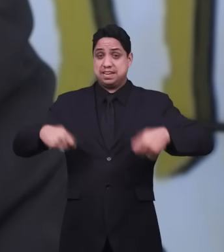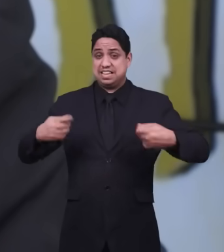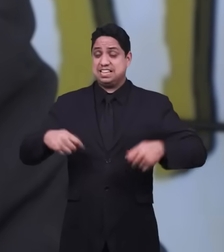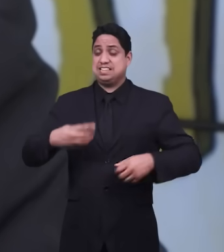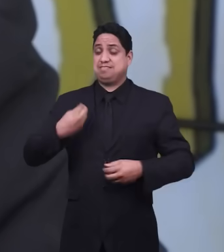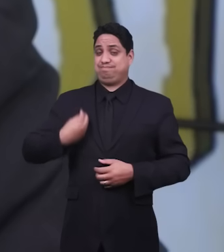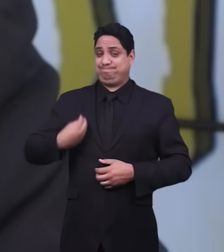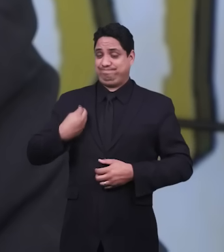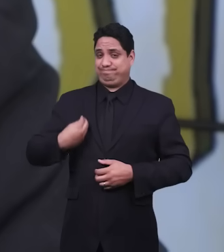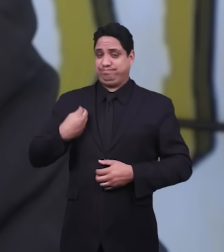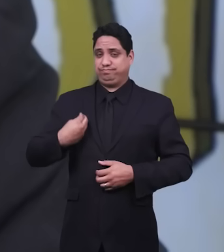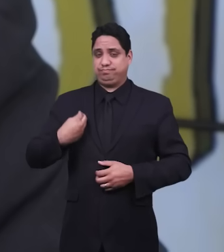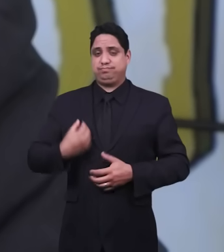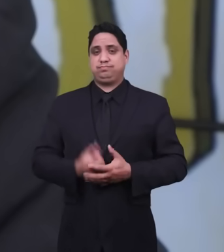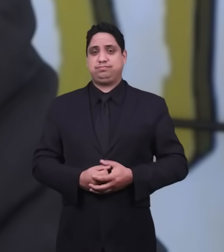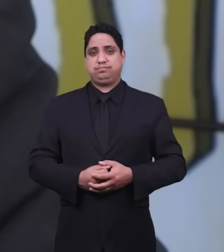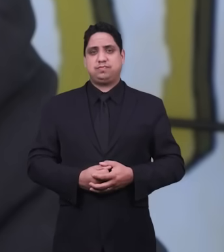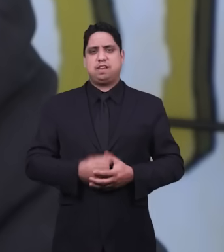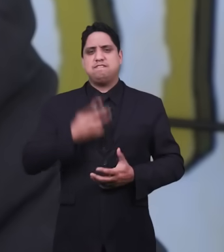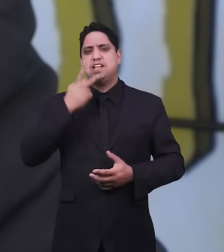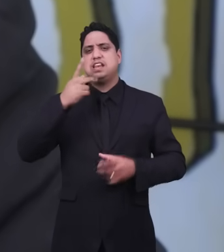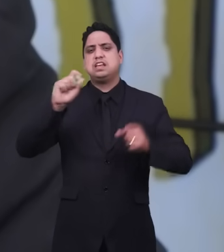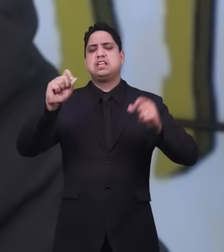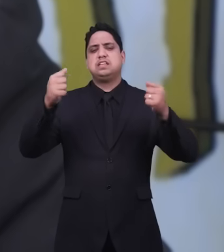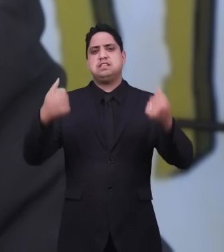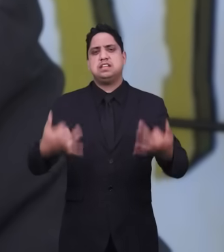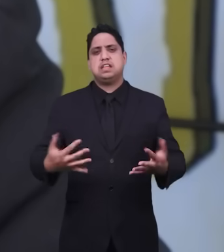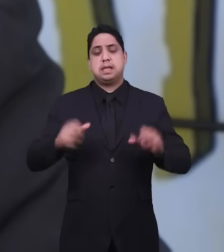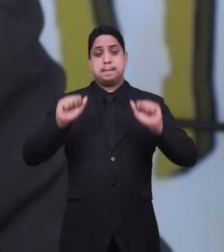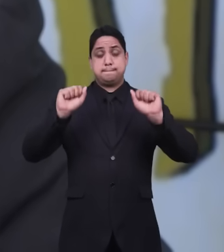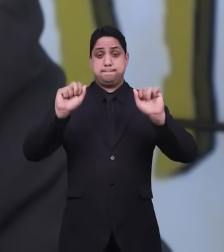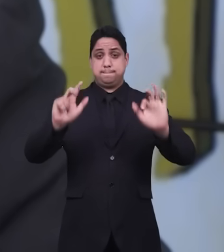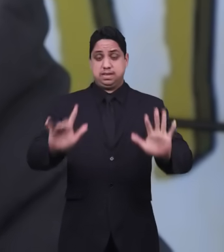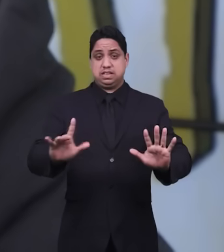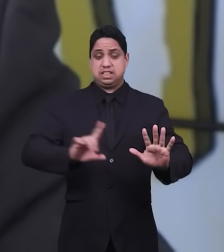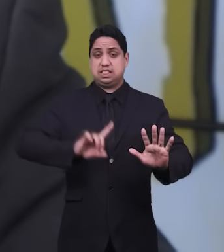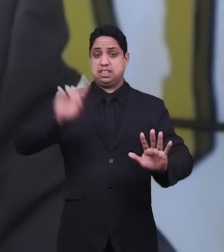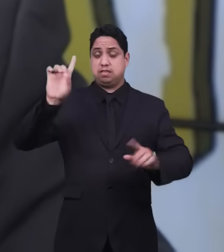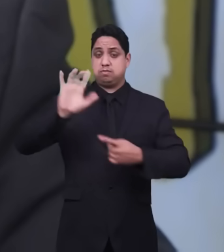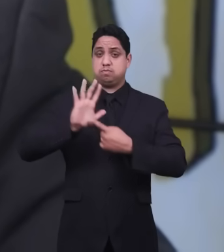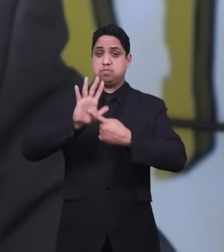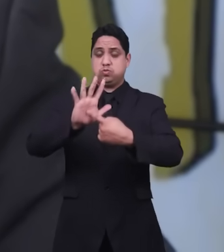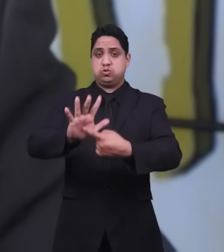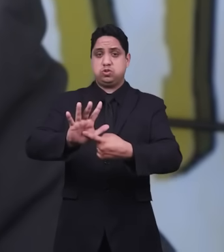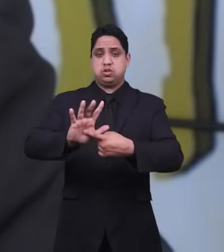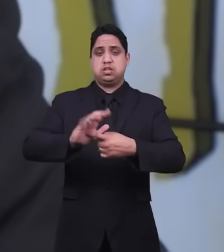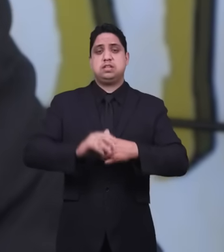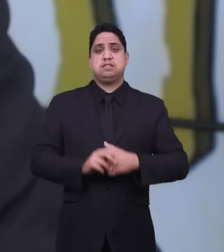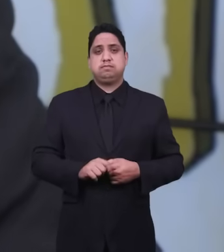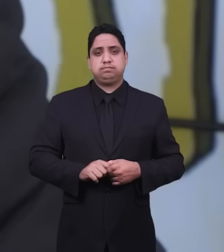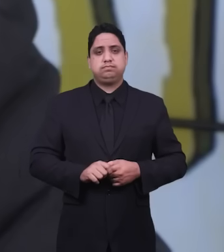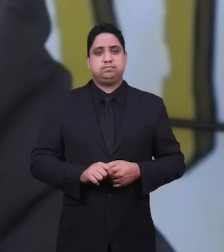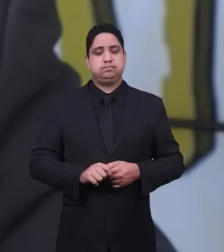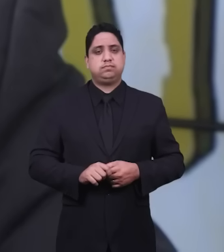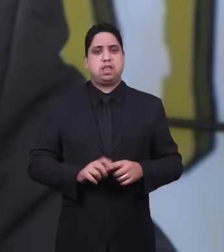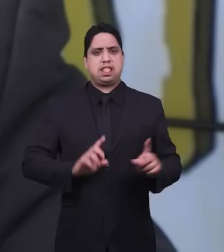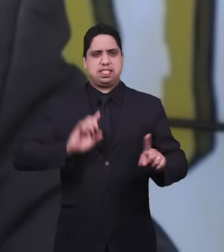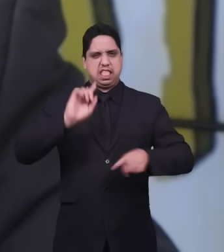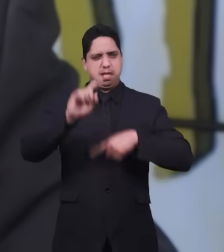passar por ela, né? Falando dessa bênção que o Senhor mostrou que haveria, que após o